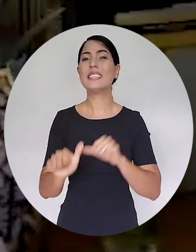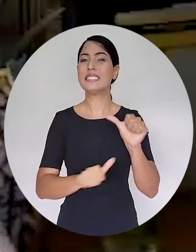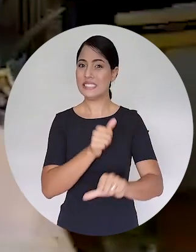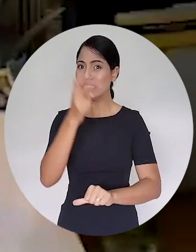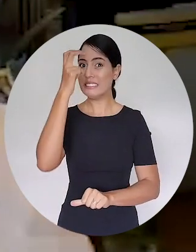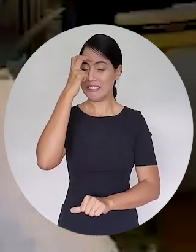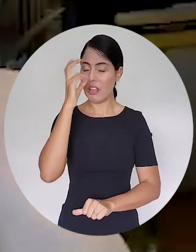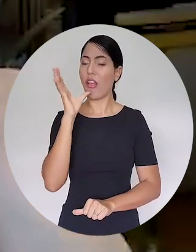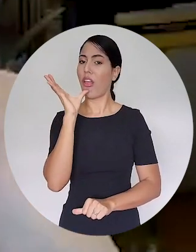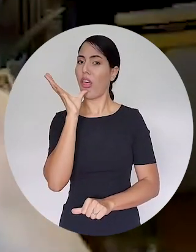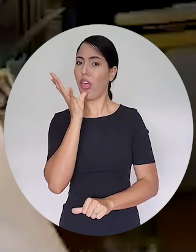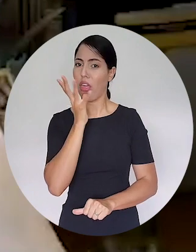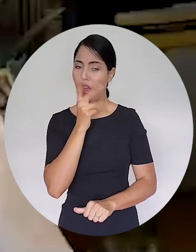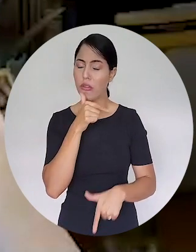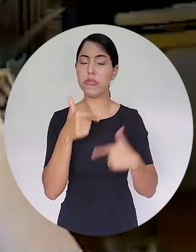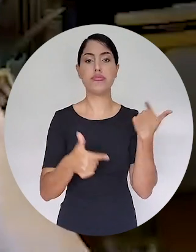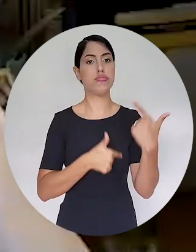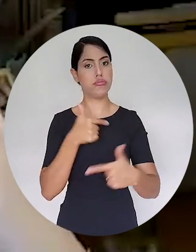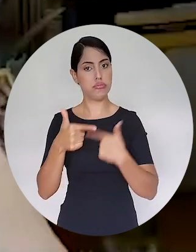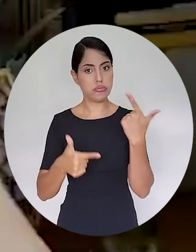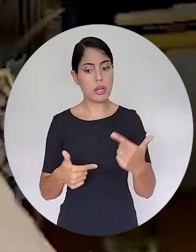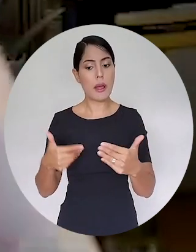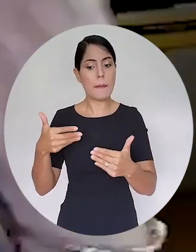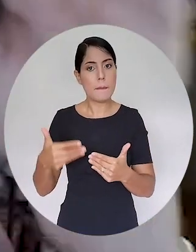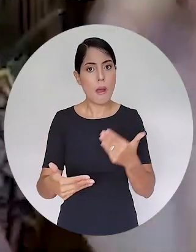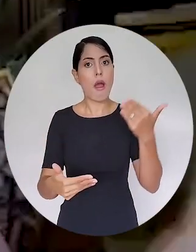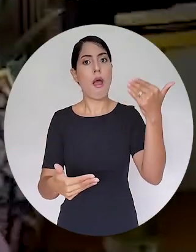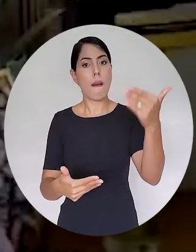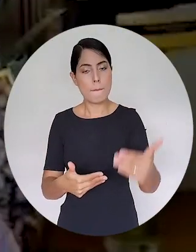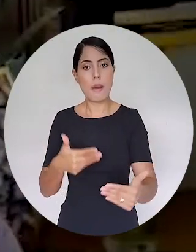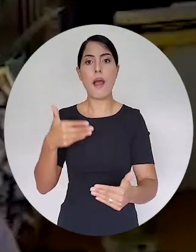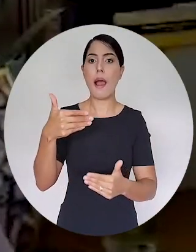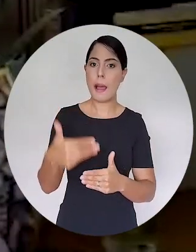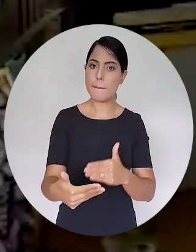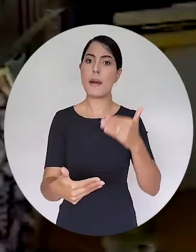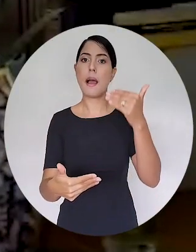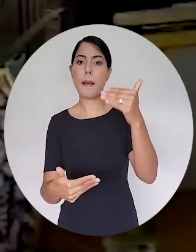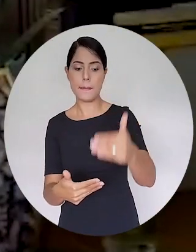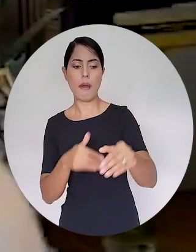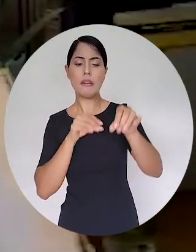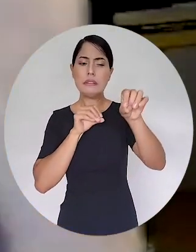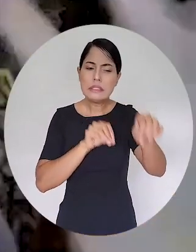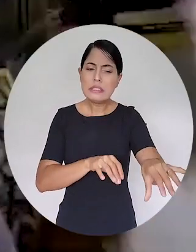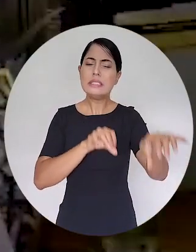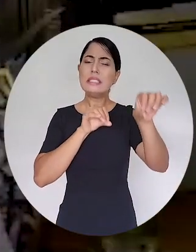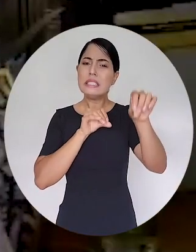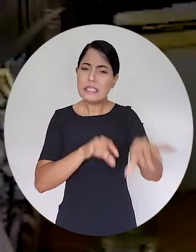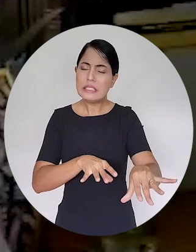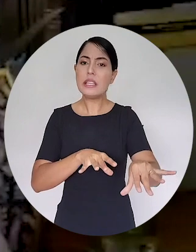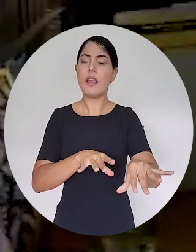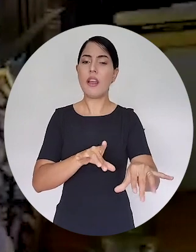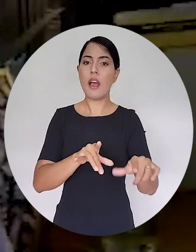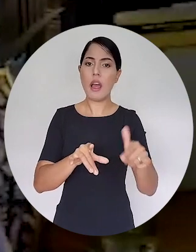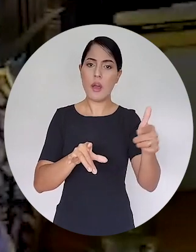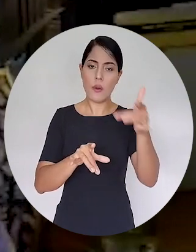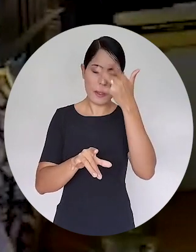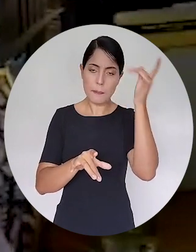lenta. É sempre um trabalho de formiguinha, que a gente vai falando um pouquinho, vai ensinando para um outro, convence um outro,